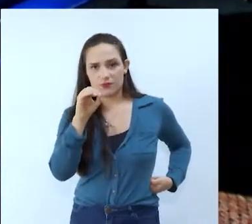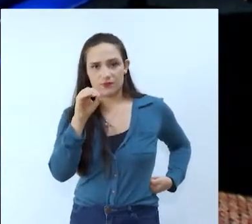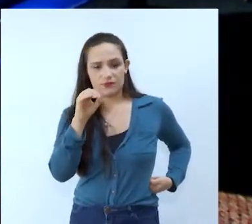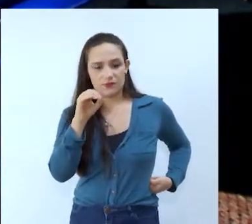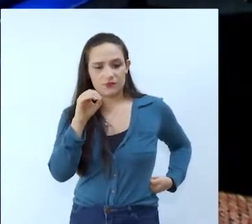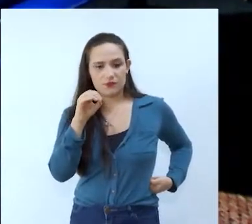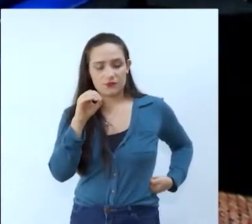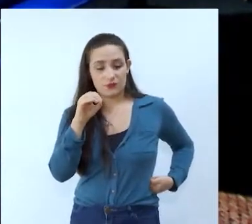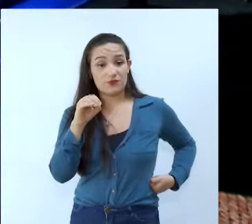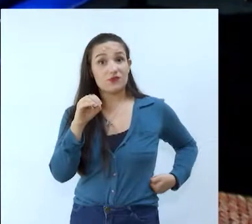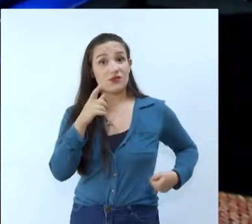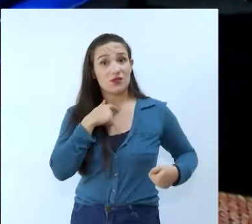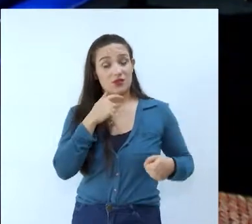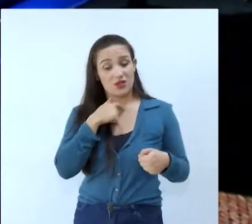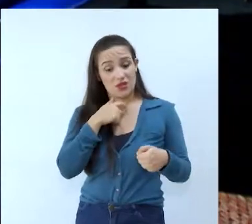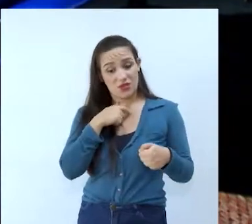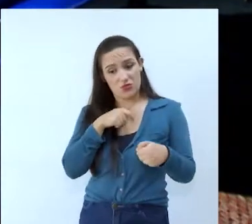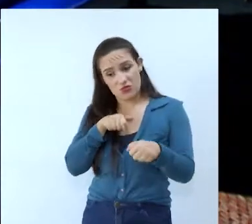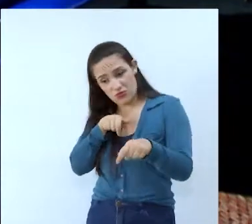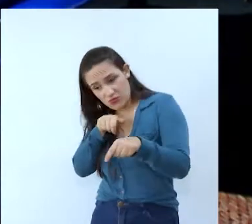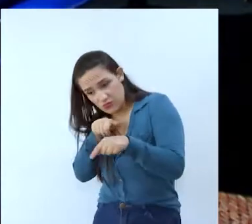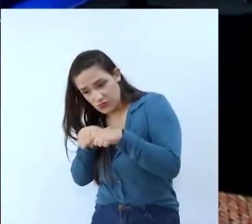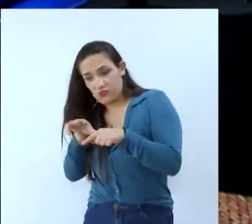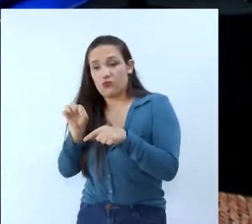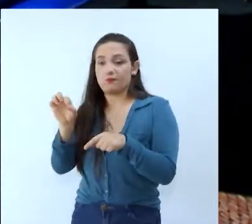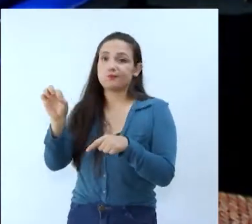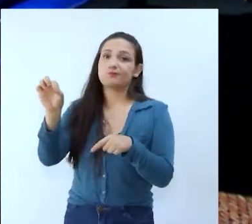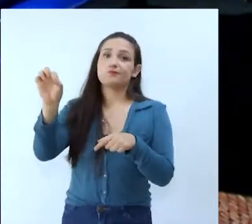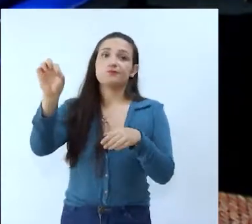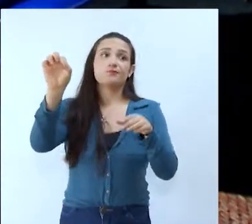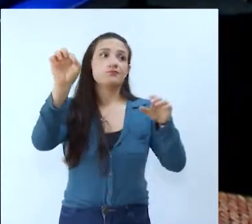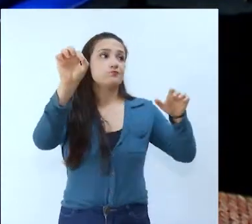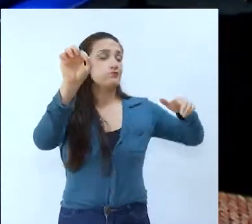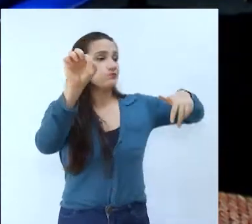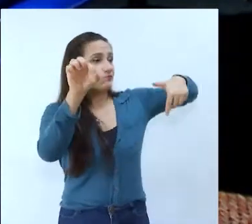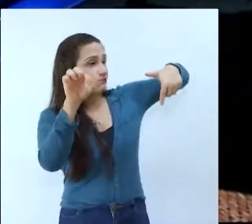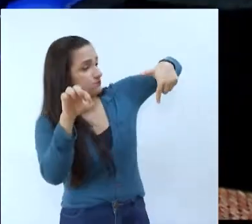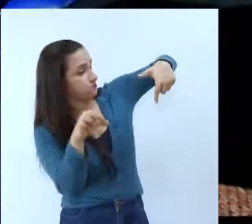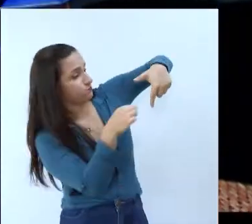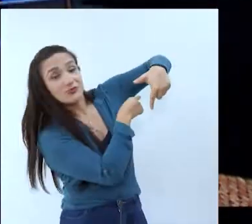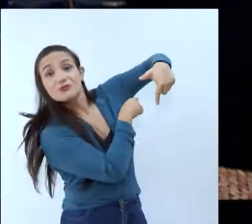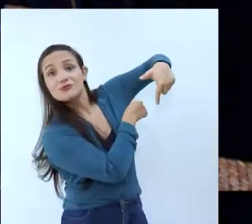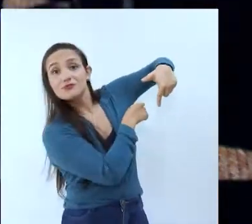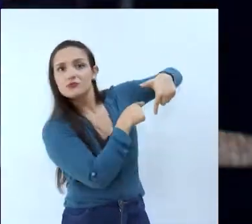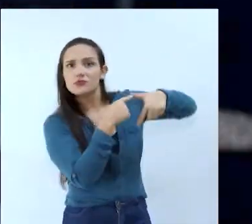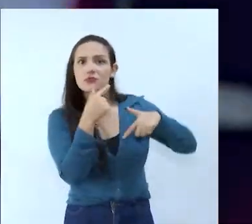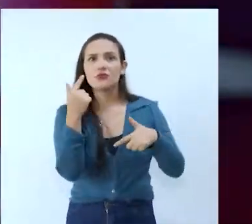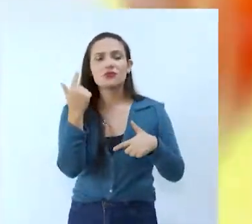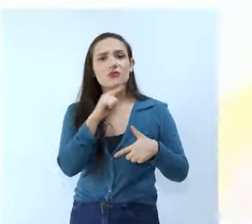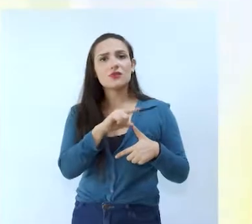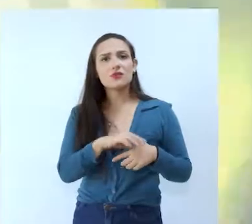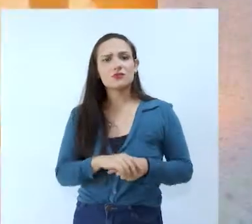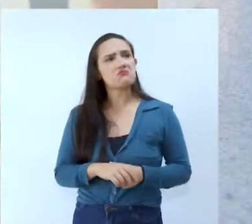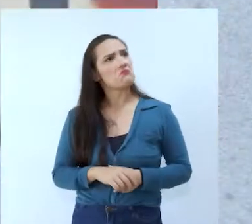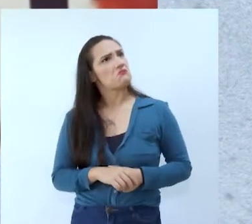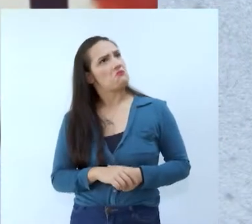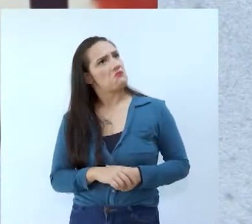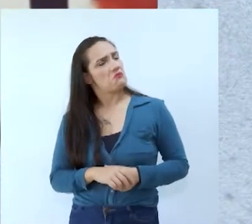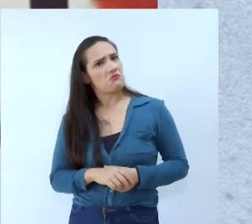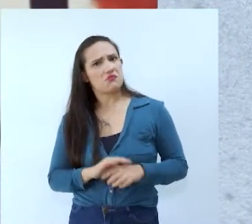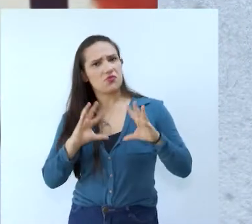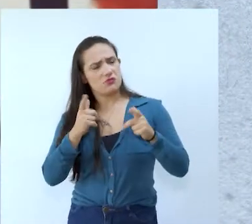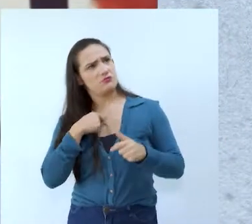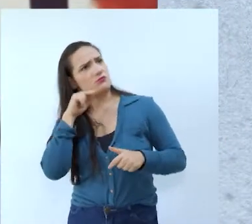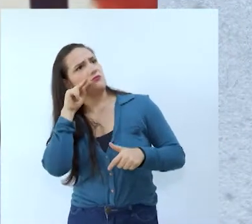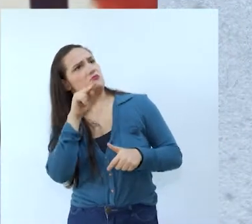tem, Maria? Eu tenho 1,90 m. 1,90 m, 15 anos já era compridão, né, cara? Já tinha o porte. E o canhoto, aí ele